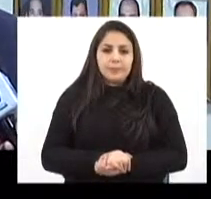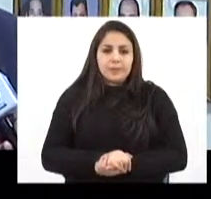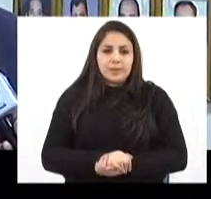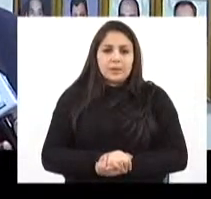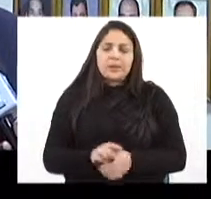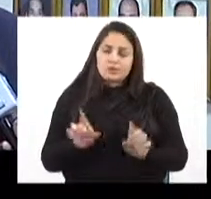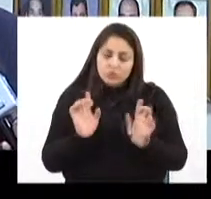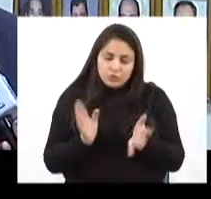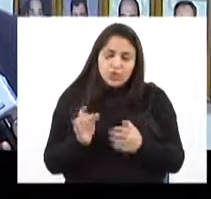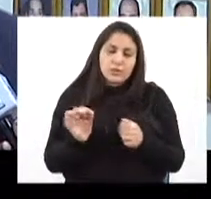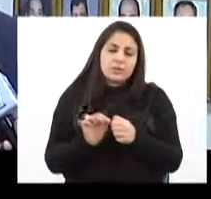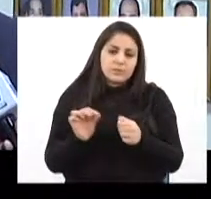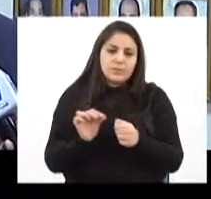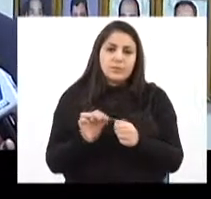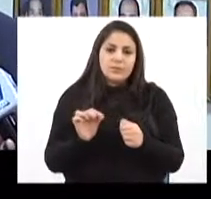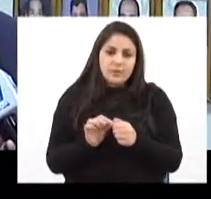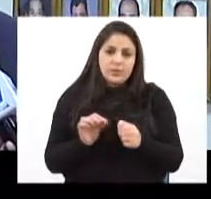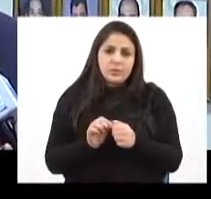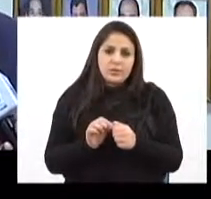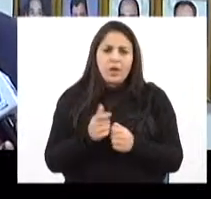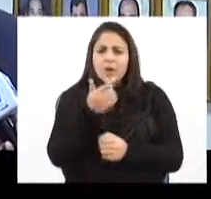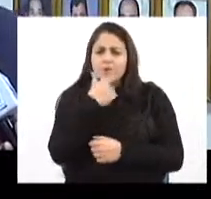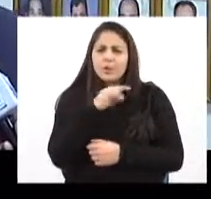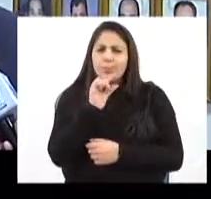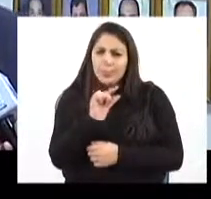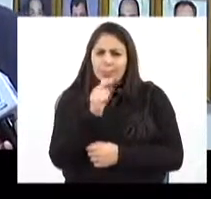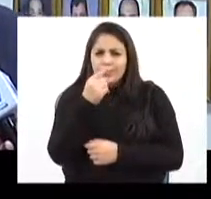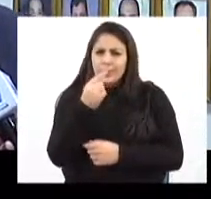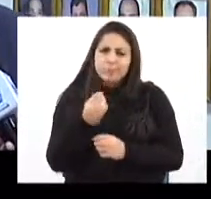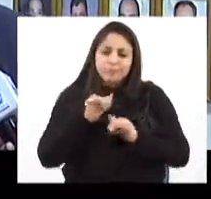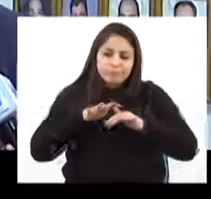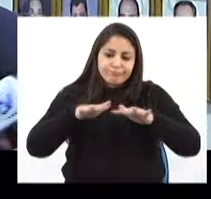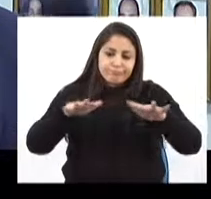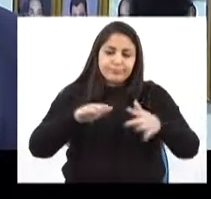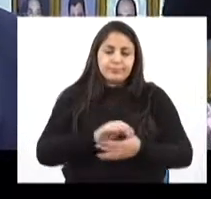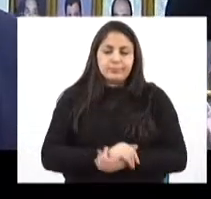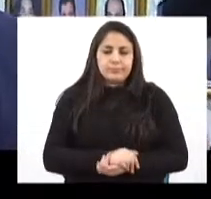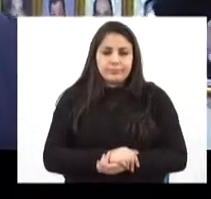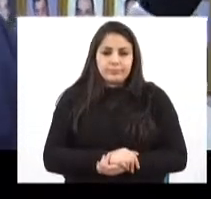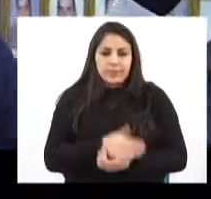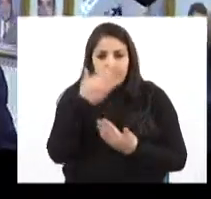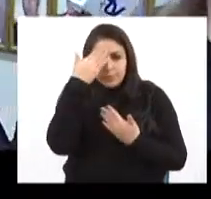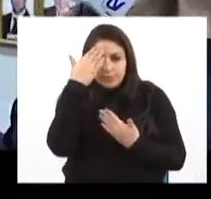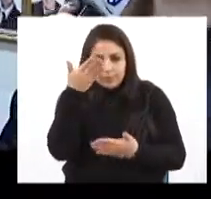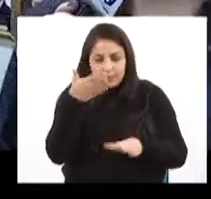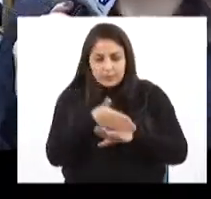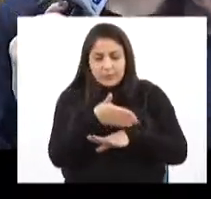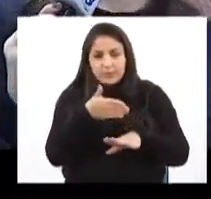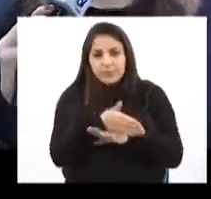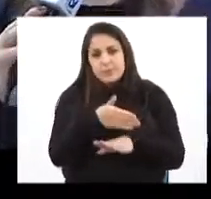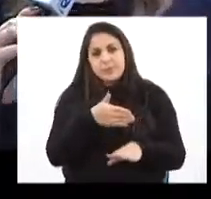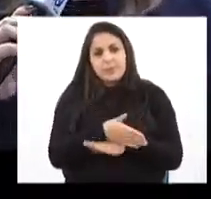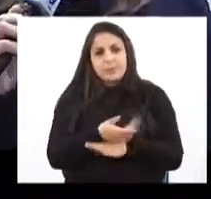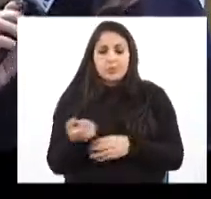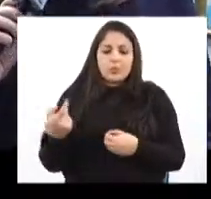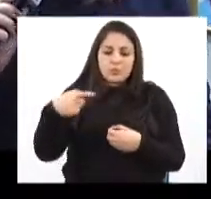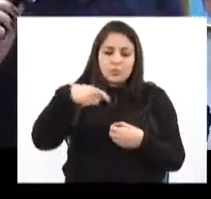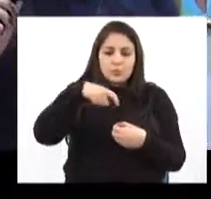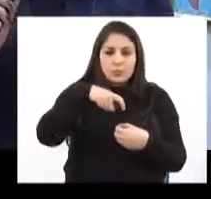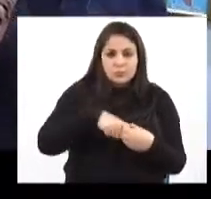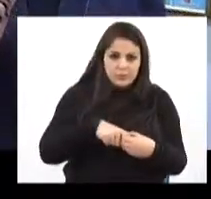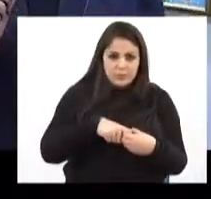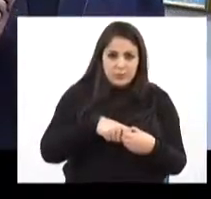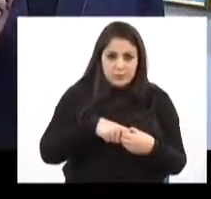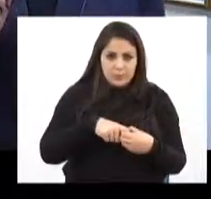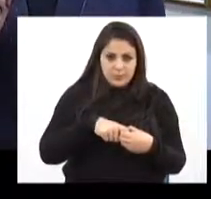certeza, a possibilidade de surgir outro caso é muito pequena. Vereador Alberigrando, muito obrigada pela sua participação